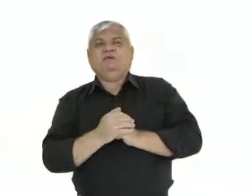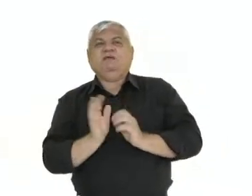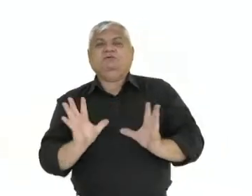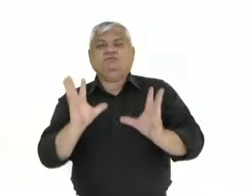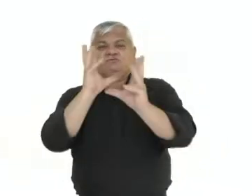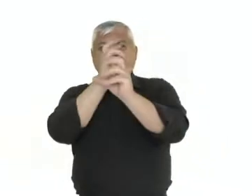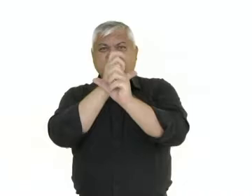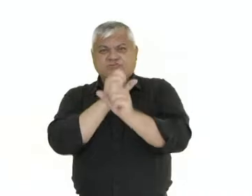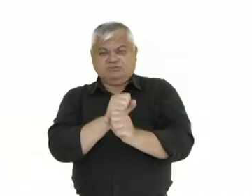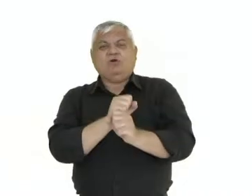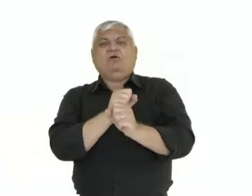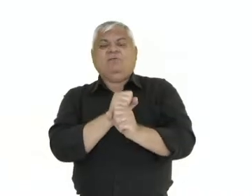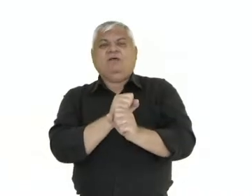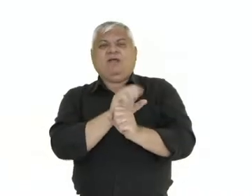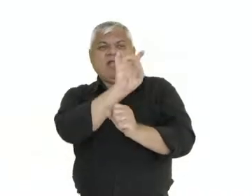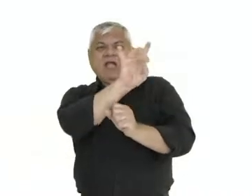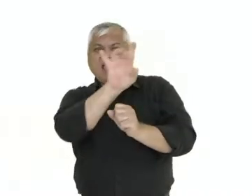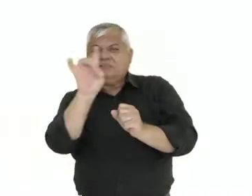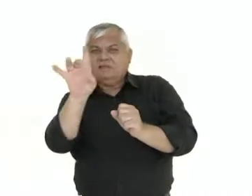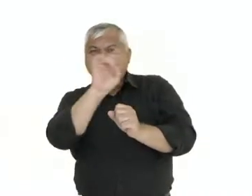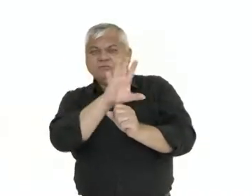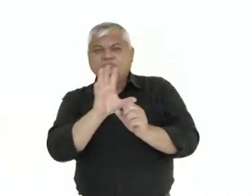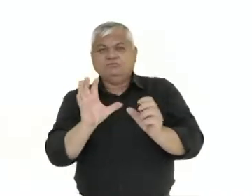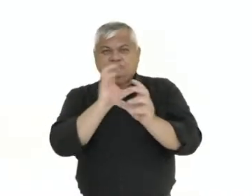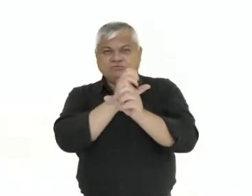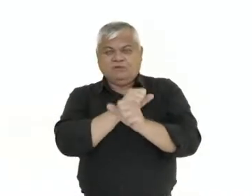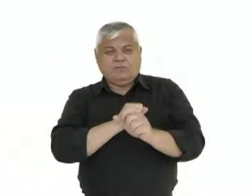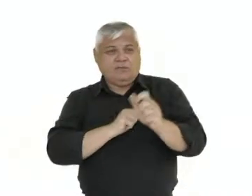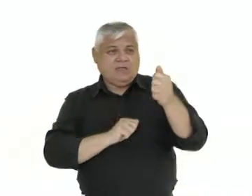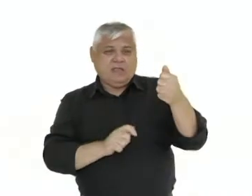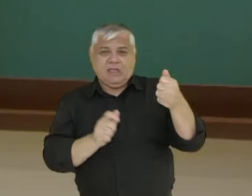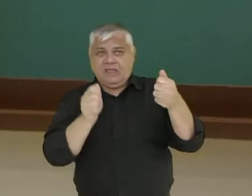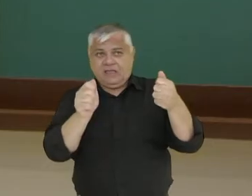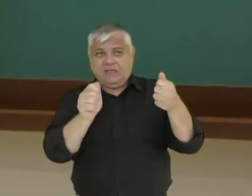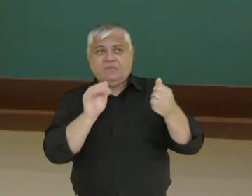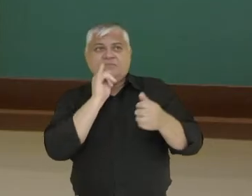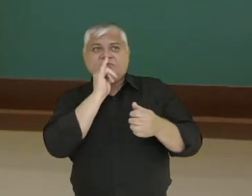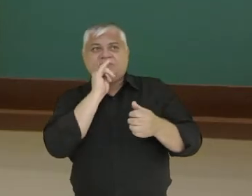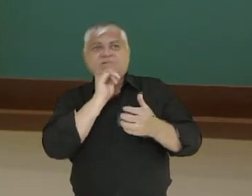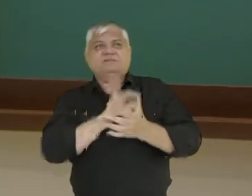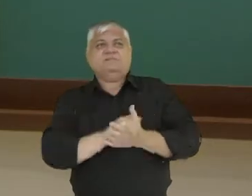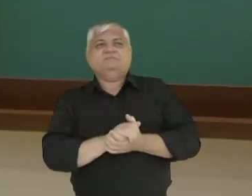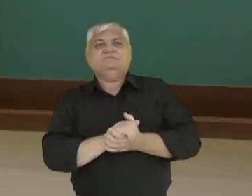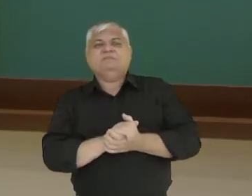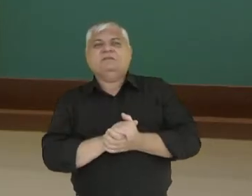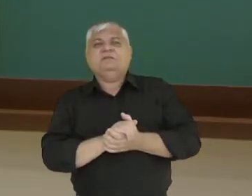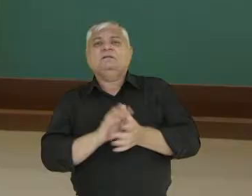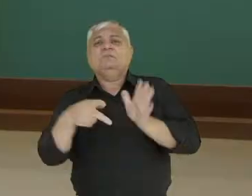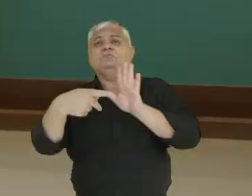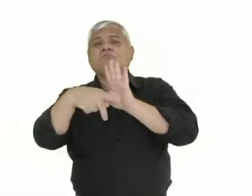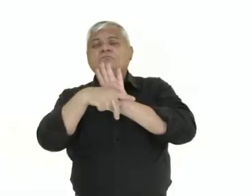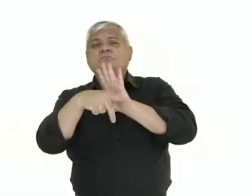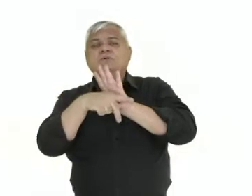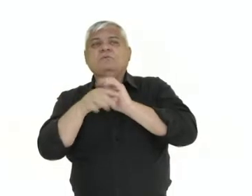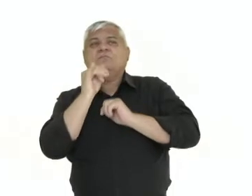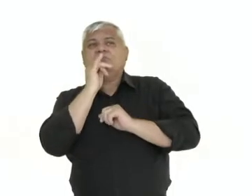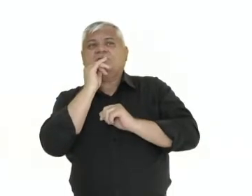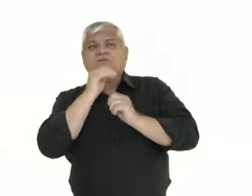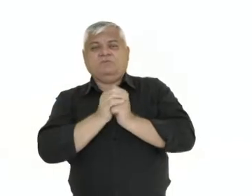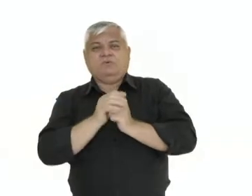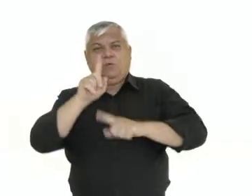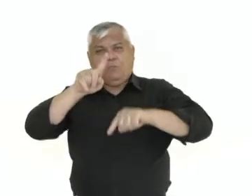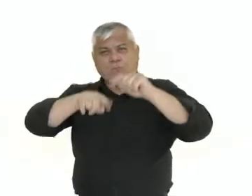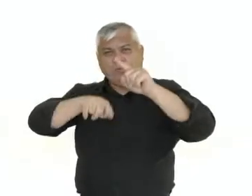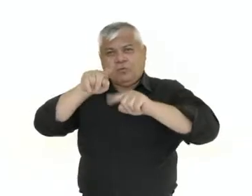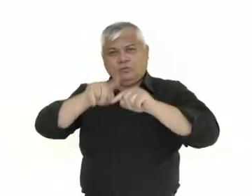soma dos logaritmos de cada um desses números. Aqui fala que essa propriedade de transformar